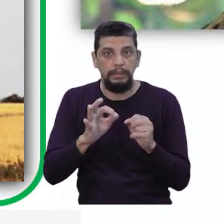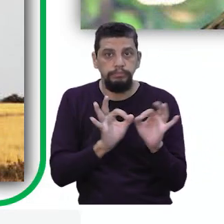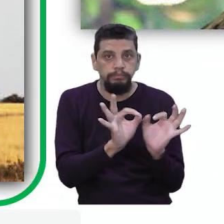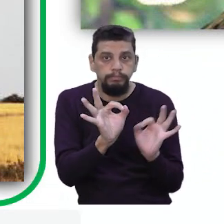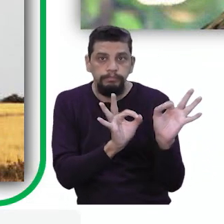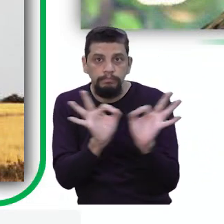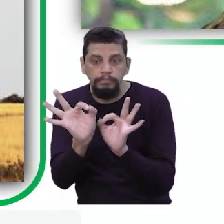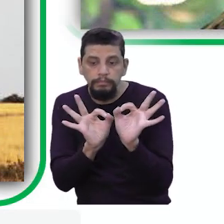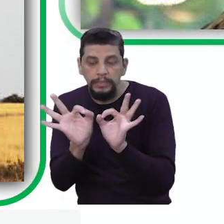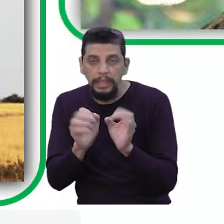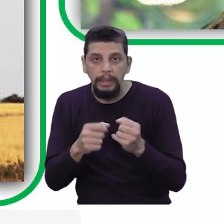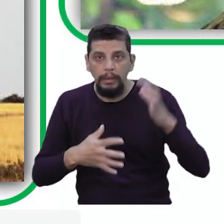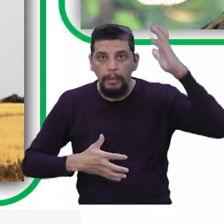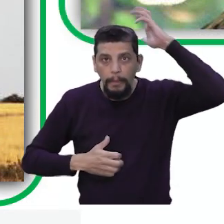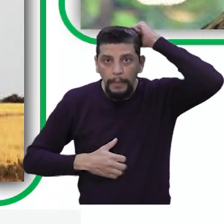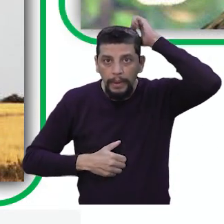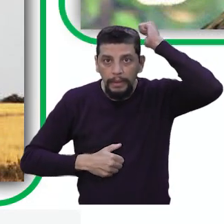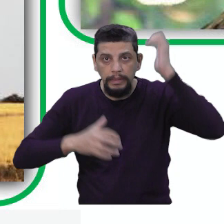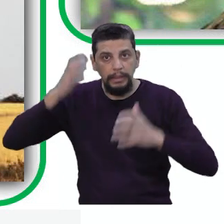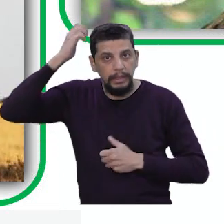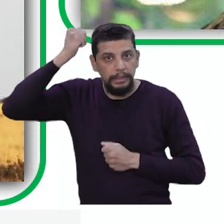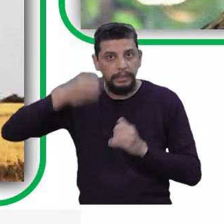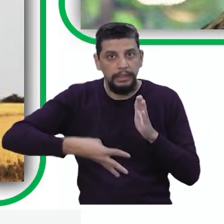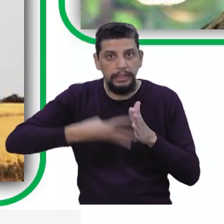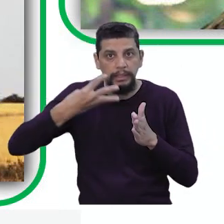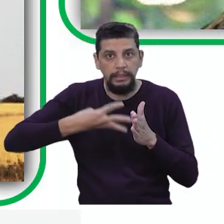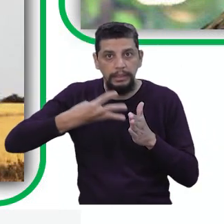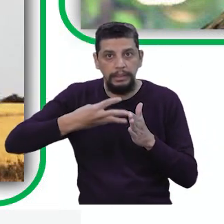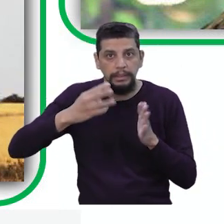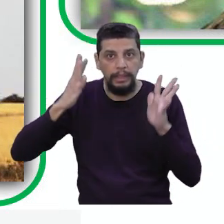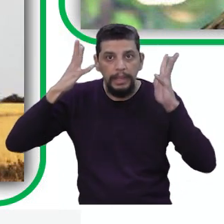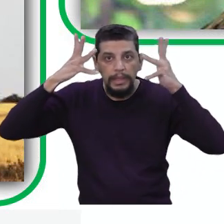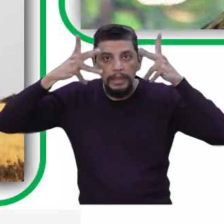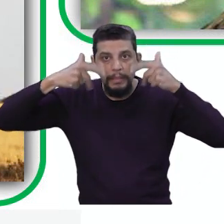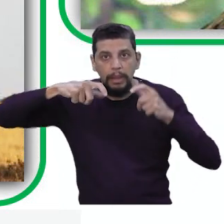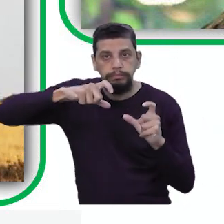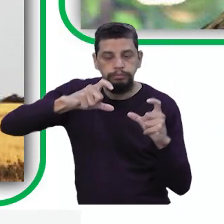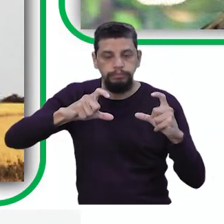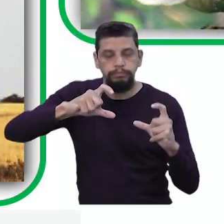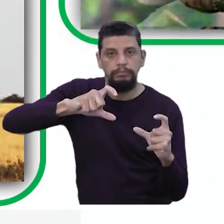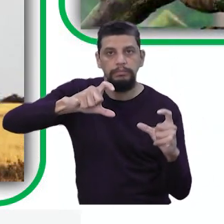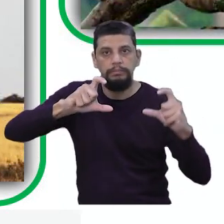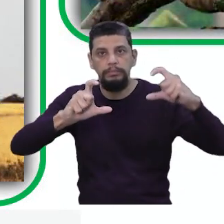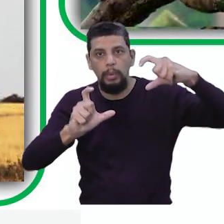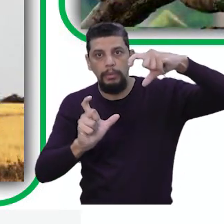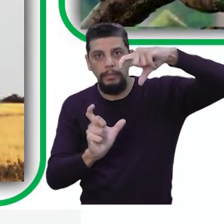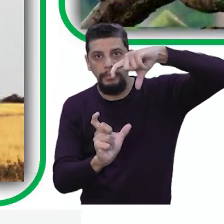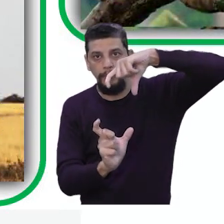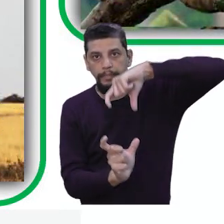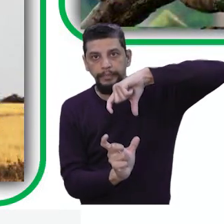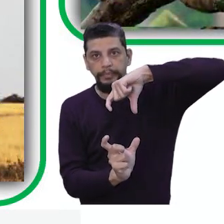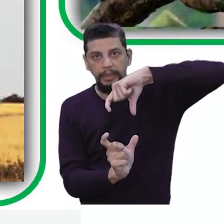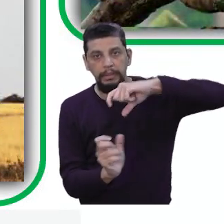arrumar. Olha lá, o macaquinho é o nosso terceiro animal de ponta cabeça. Arrumando.